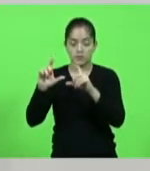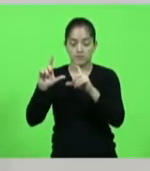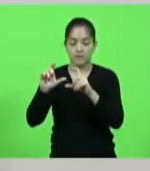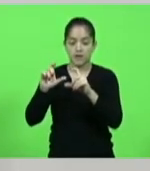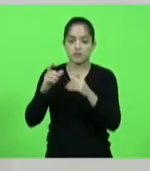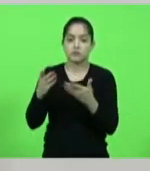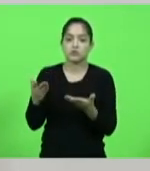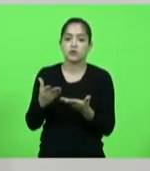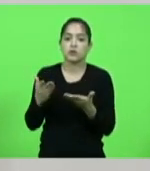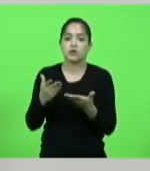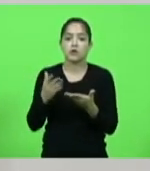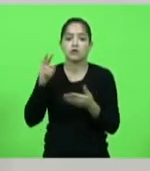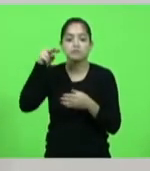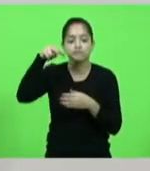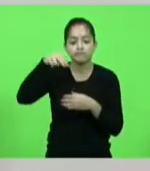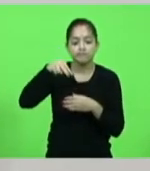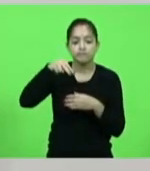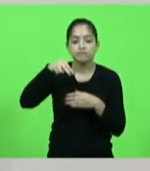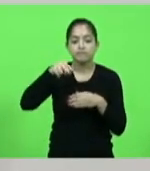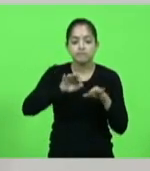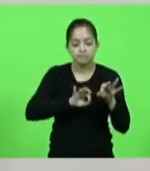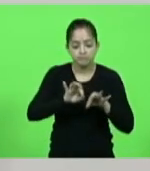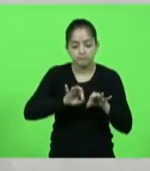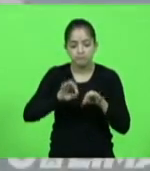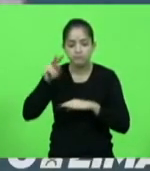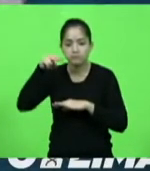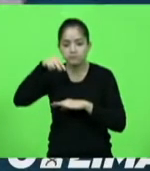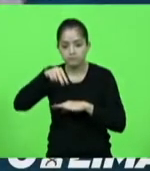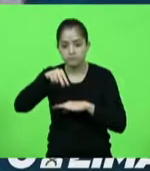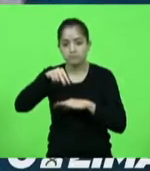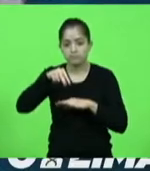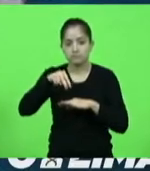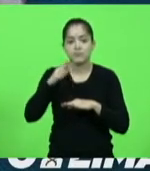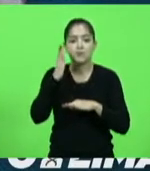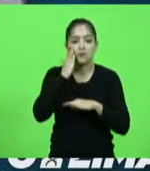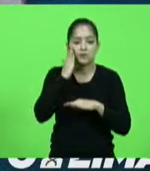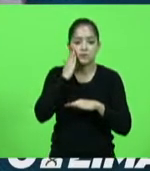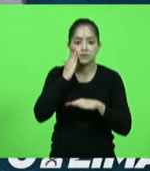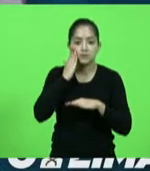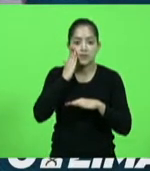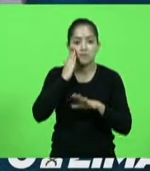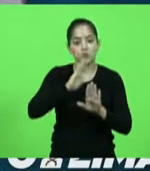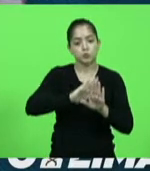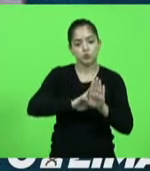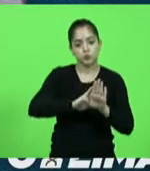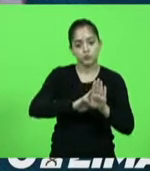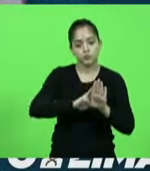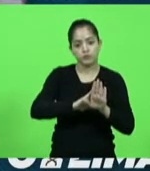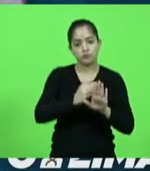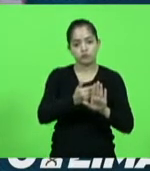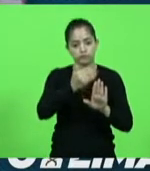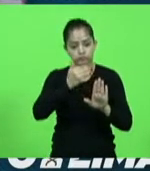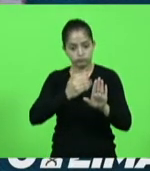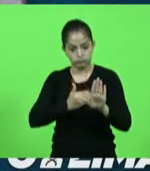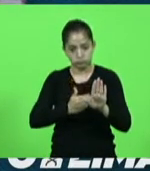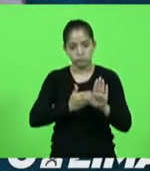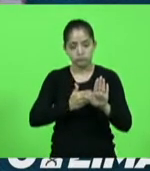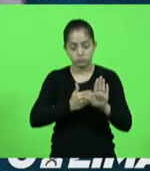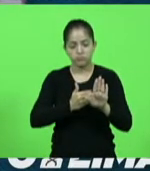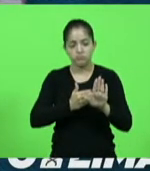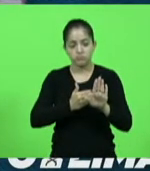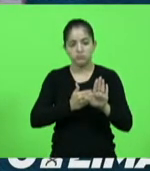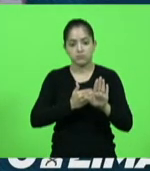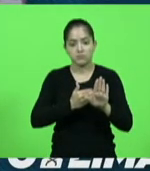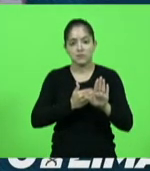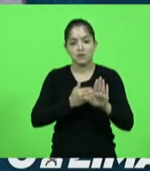visão aérea de como vai ficar o projeto. Né, para quem conhece bem a cidade, ali estão os fundos do moinho, que fazem fundos ali para a rua Uruçanga, que é